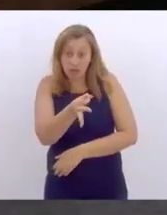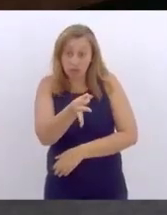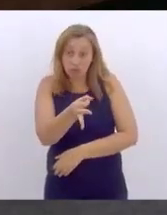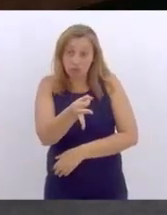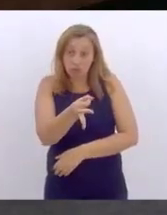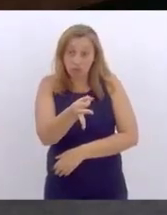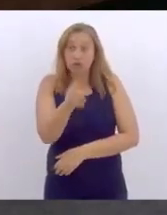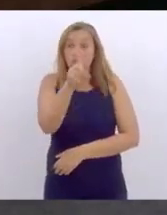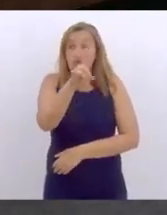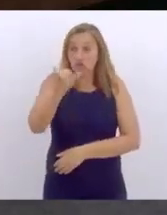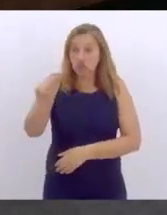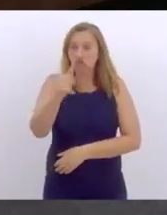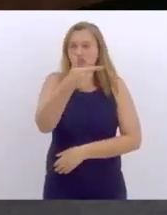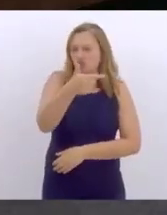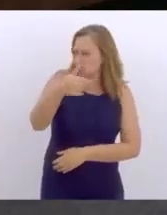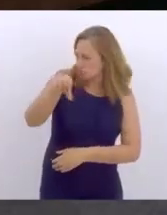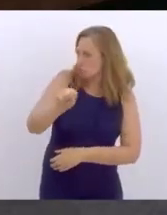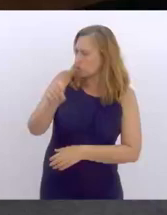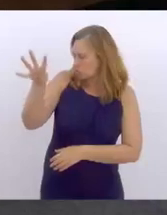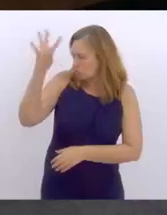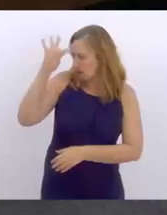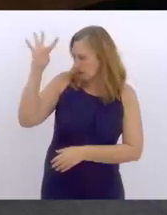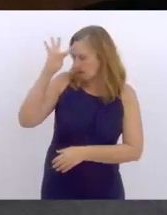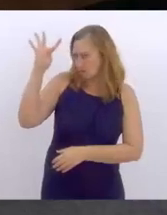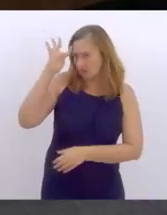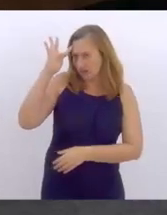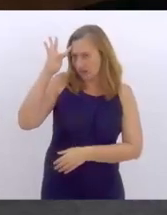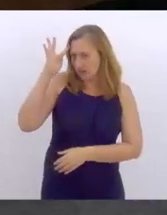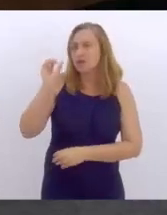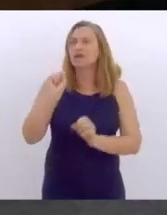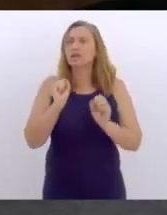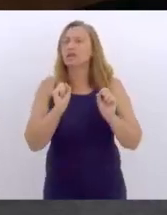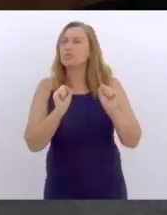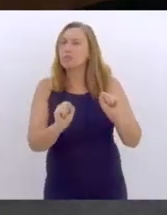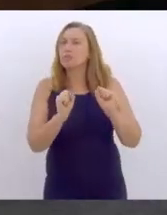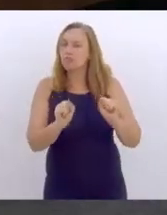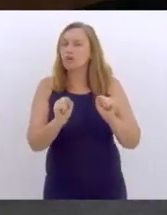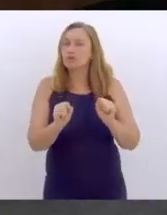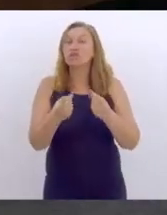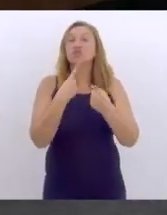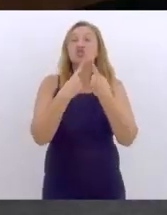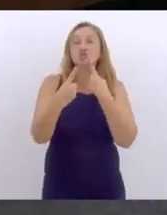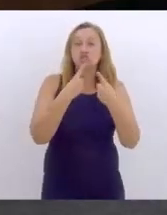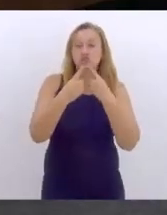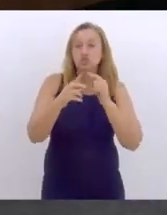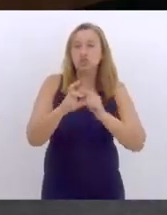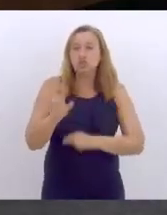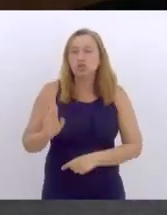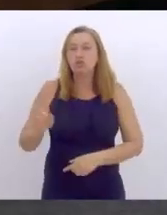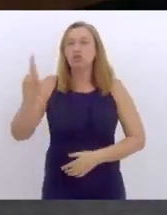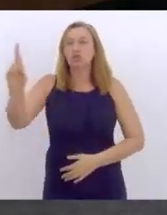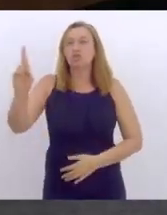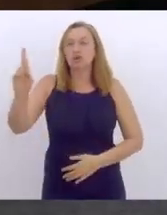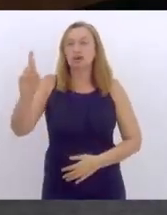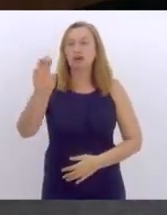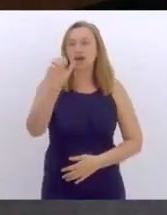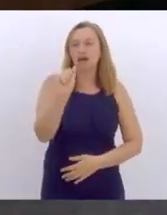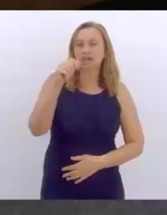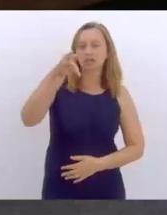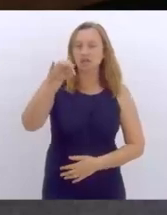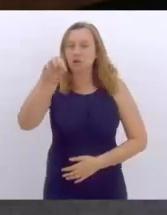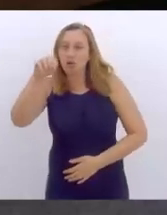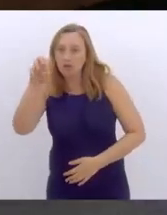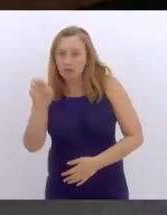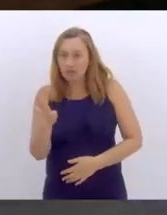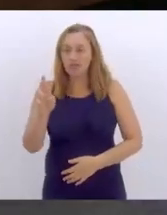a data do dia 28, que é quarta-feira, para que a gente possa discutir com os representantes da ANATORG e garantimos